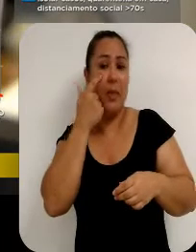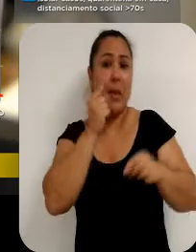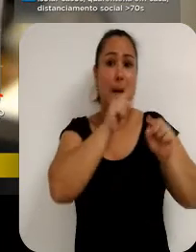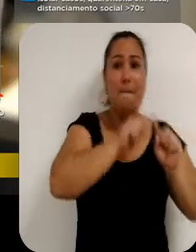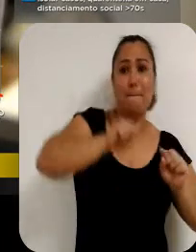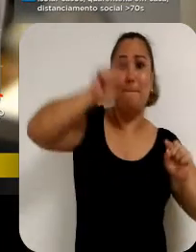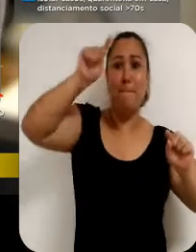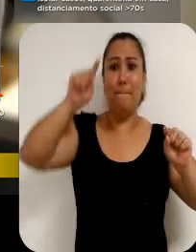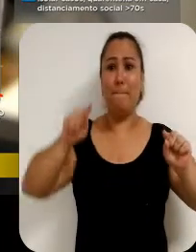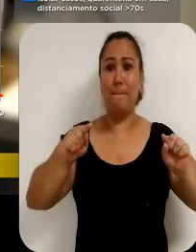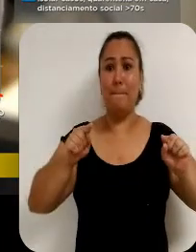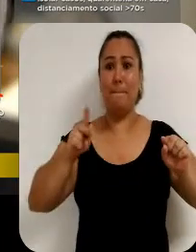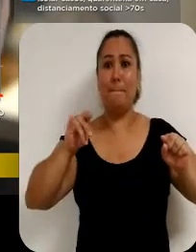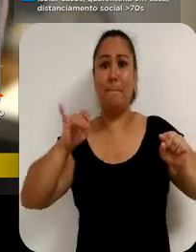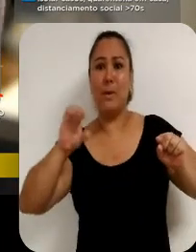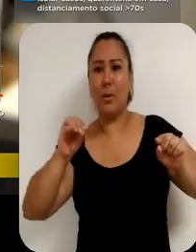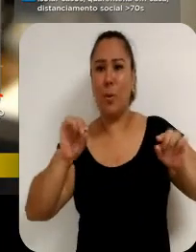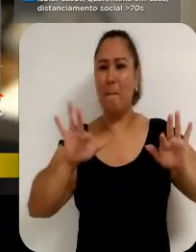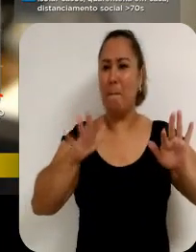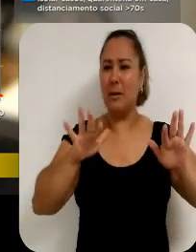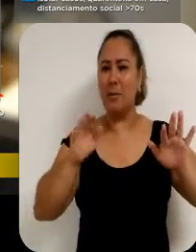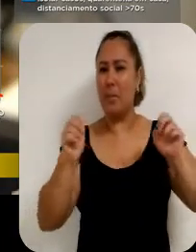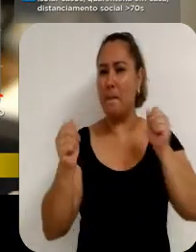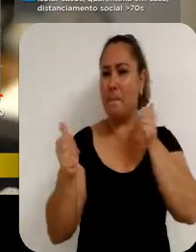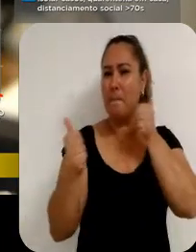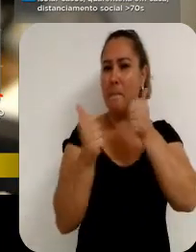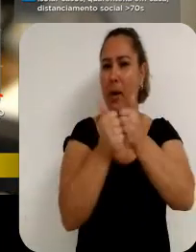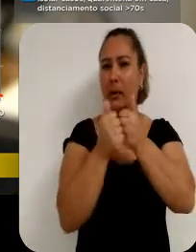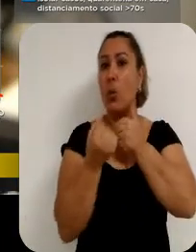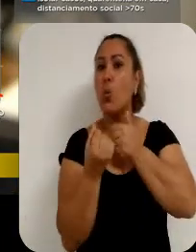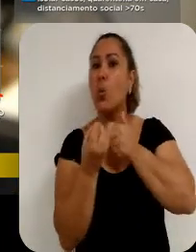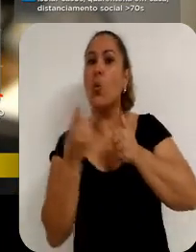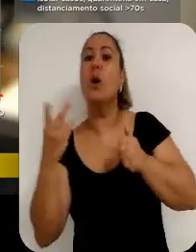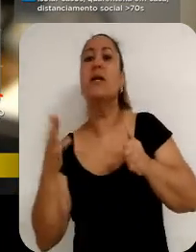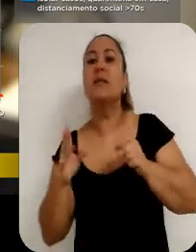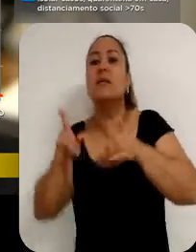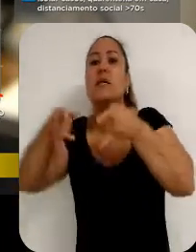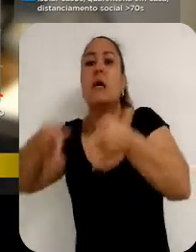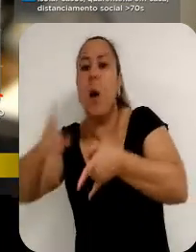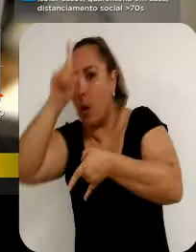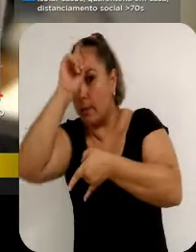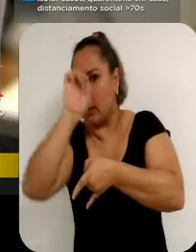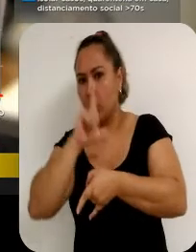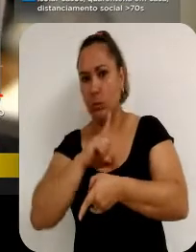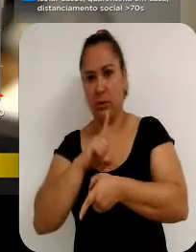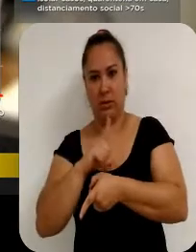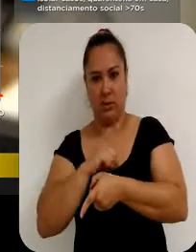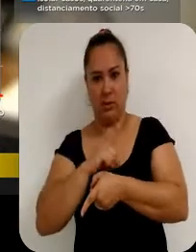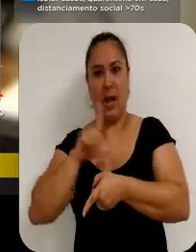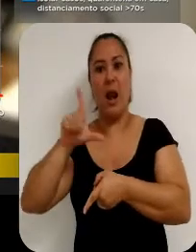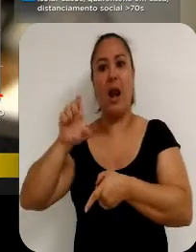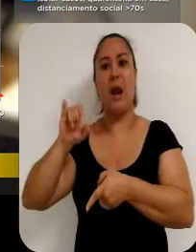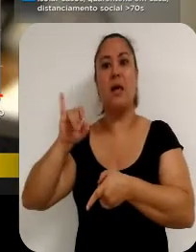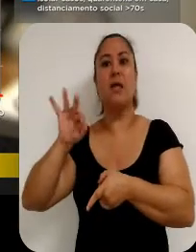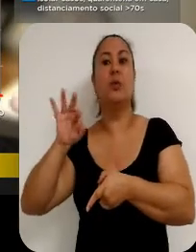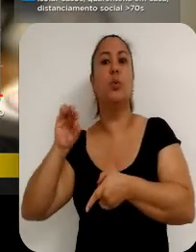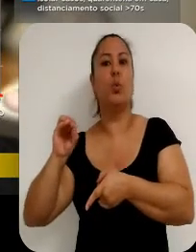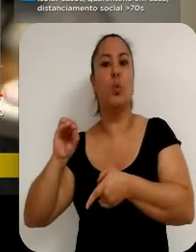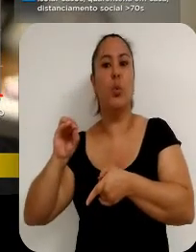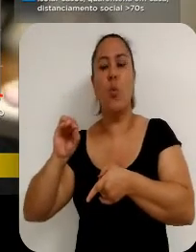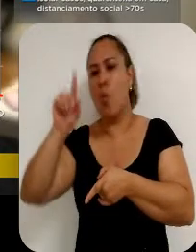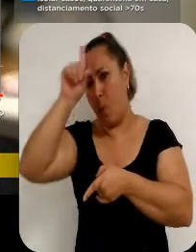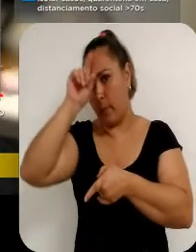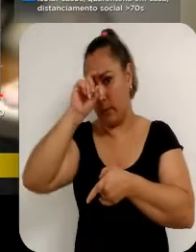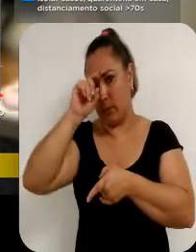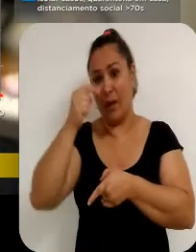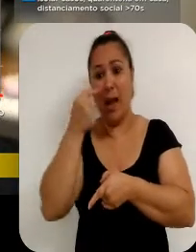número de leitos disponíveis. Essa é a distribuição real do número de leitos para essa aqui, essa